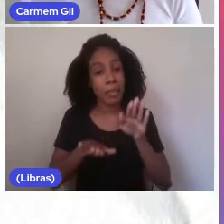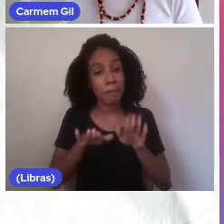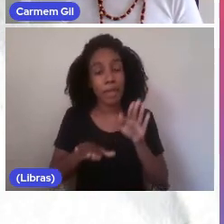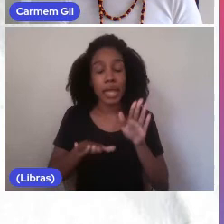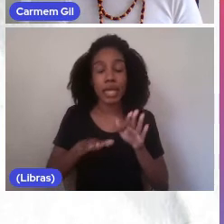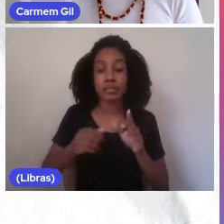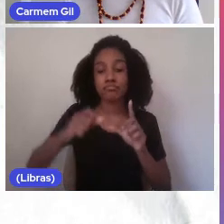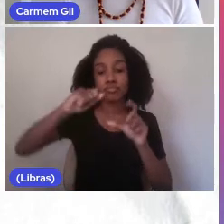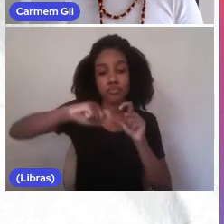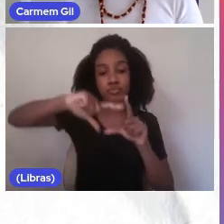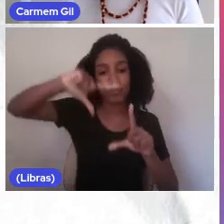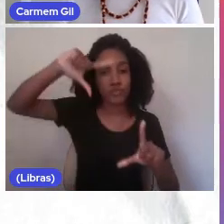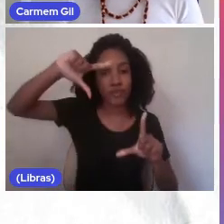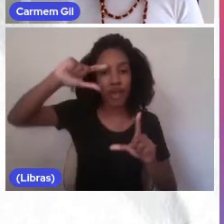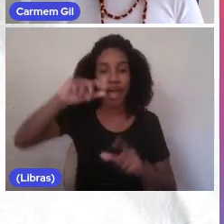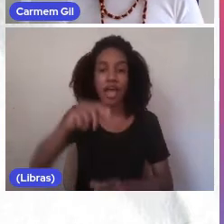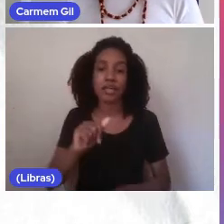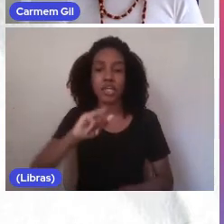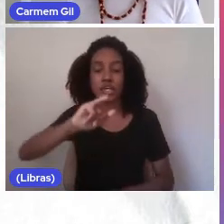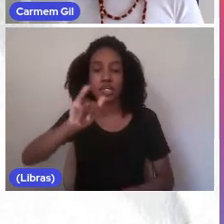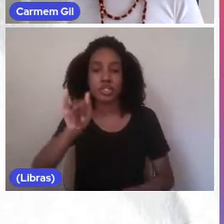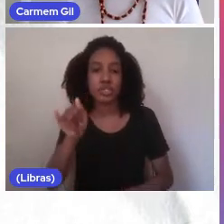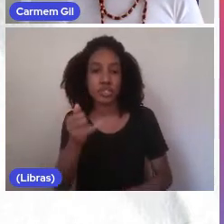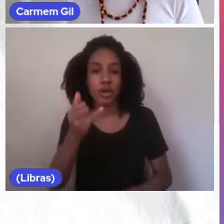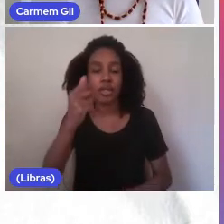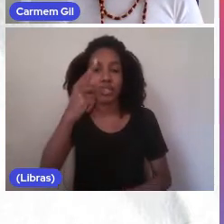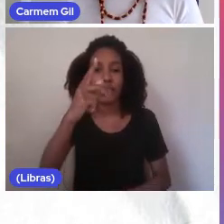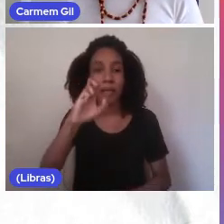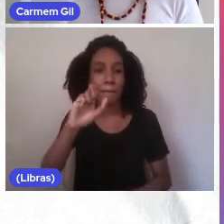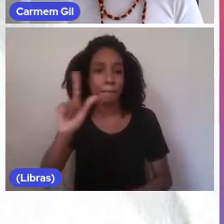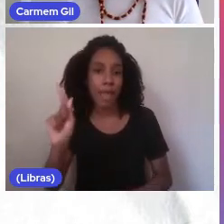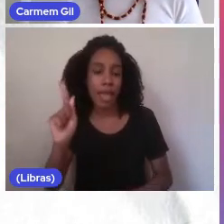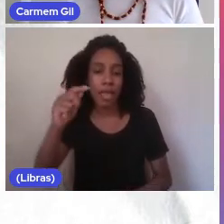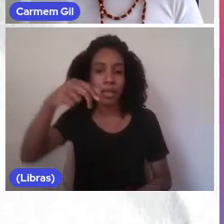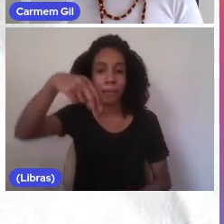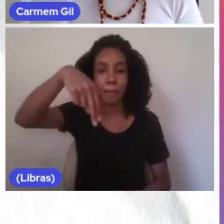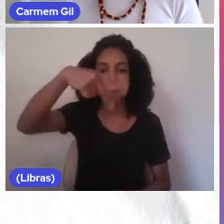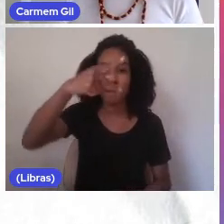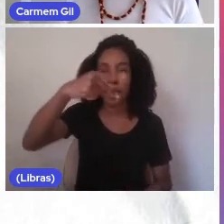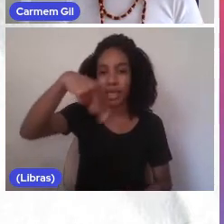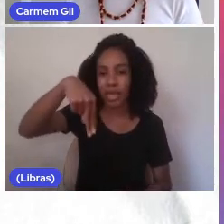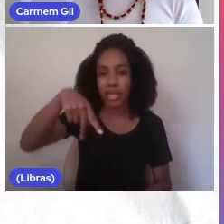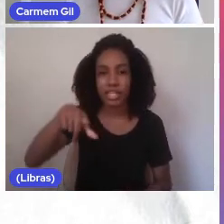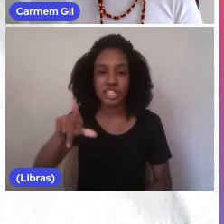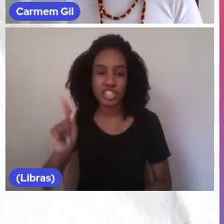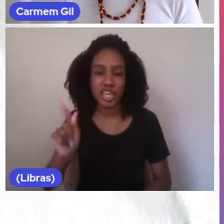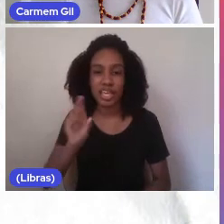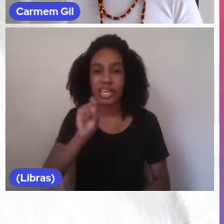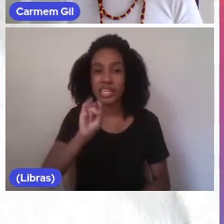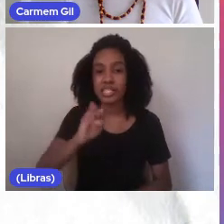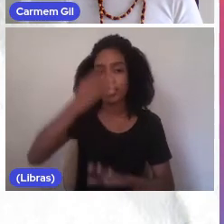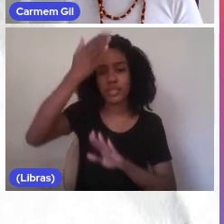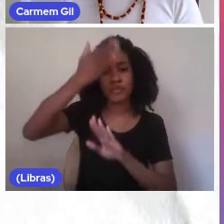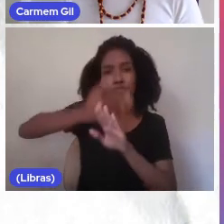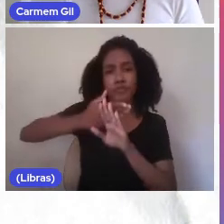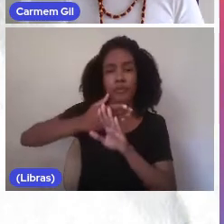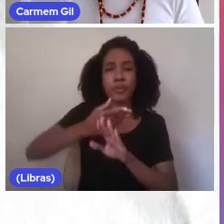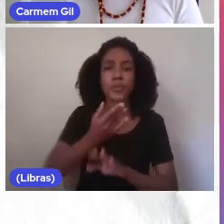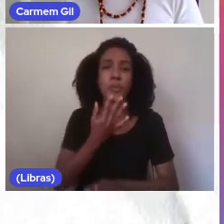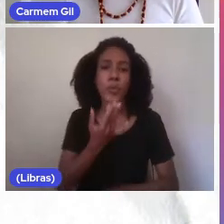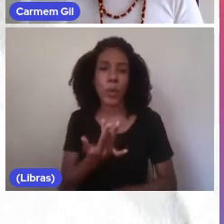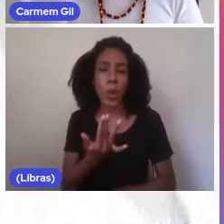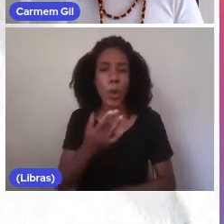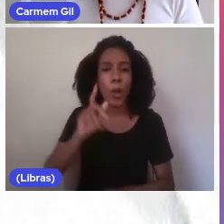JPEG, PNG, se terá fundo branco, preto, transparente ou o tamanho da imagem, pequena, média, grande.